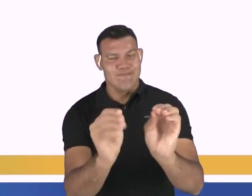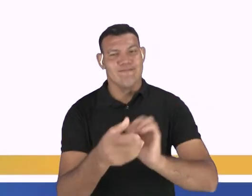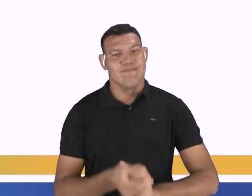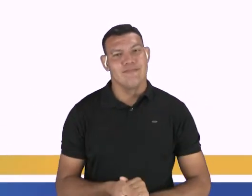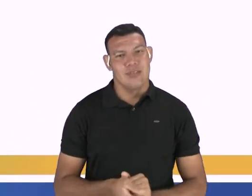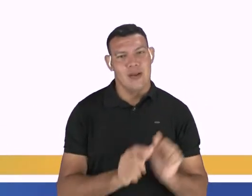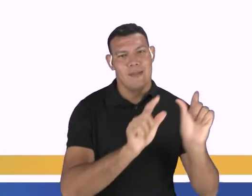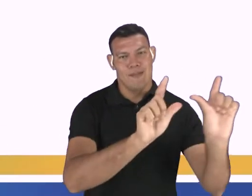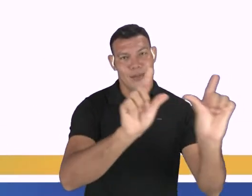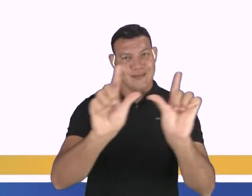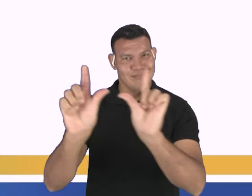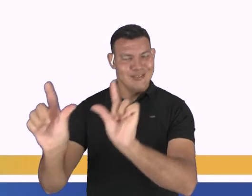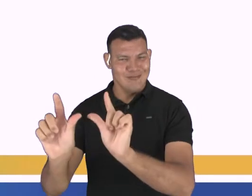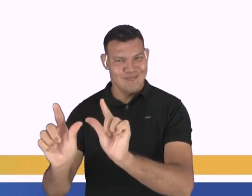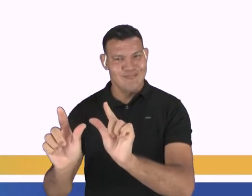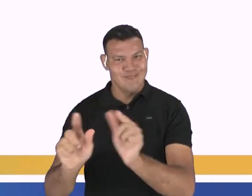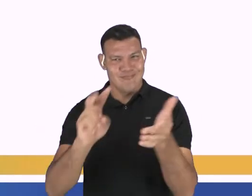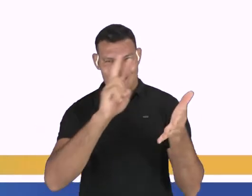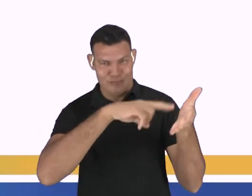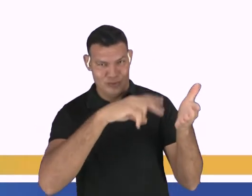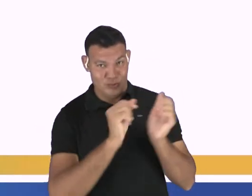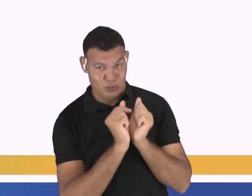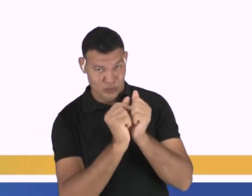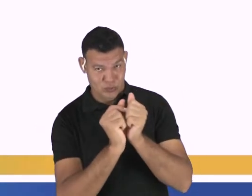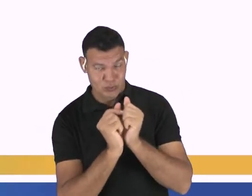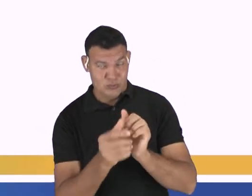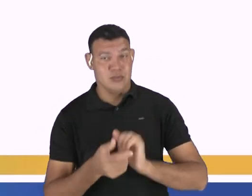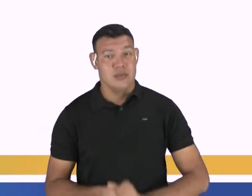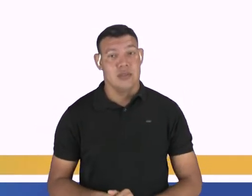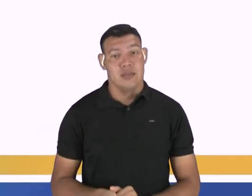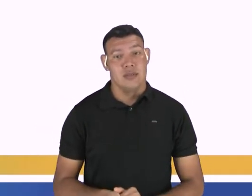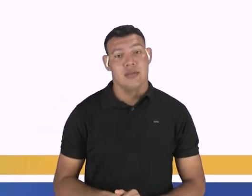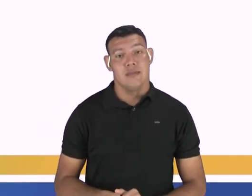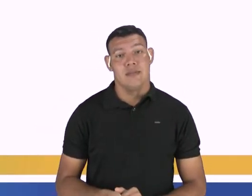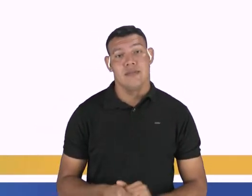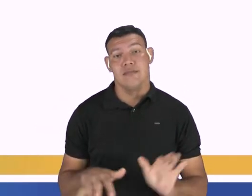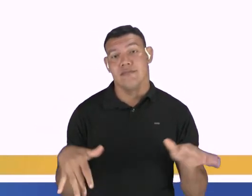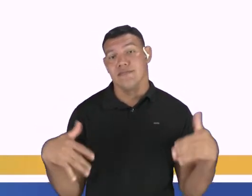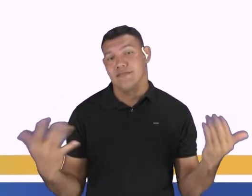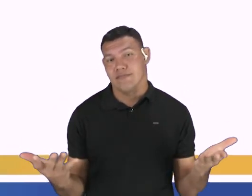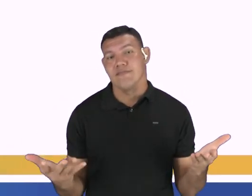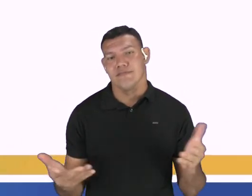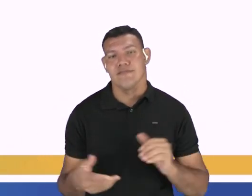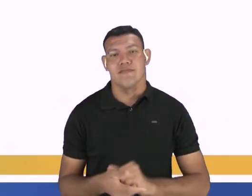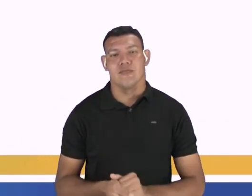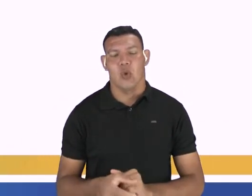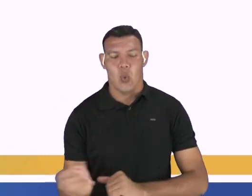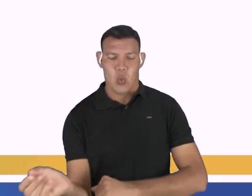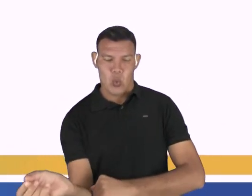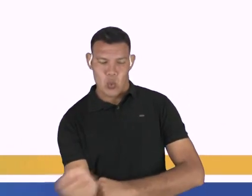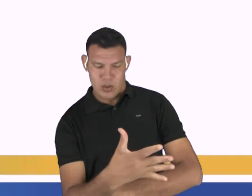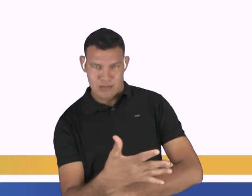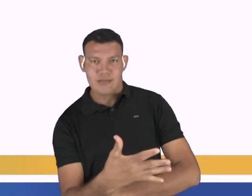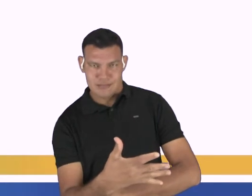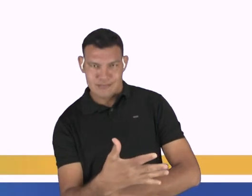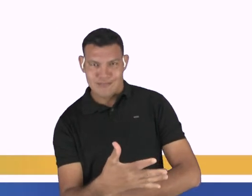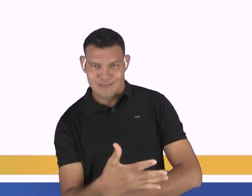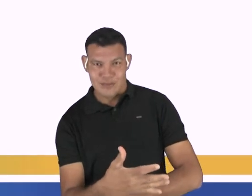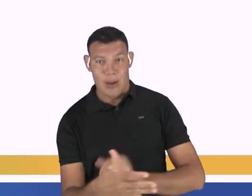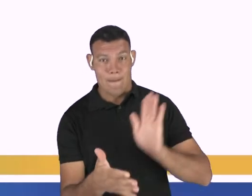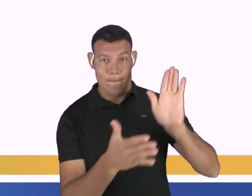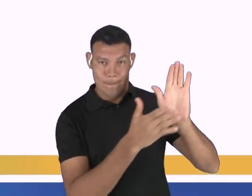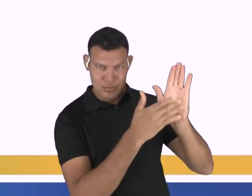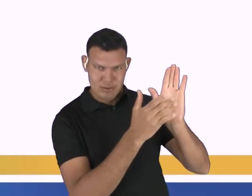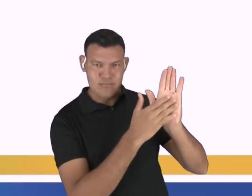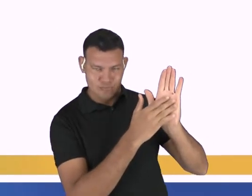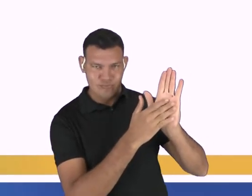ler com vocês. Então, revestidas inevitavelmente de algo novo, que é essa a proposta de quem trabalha